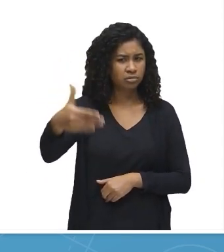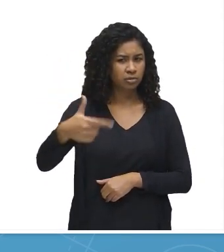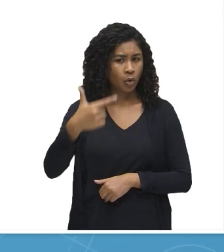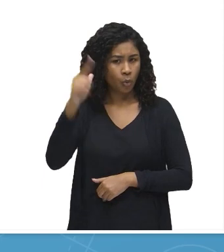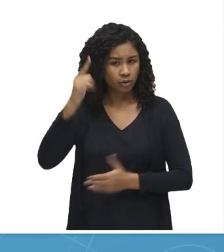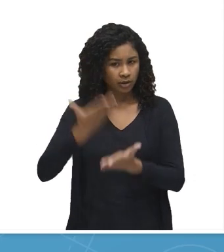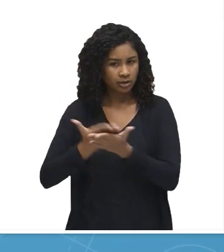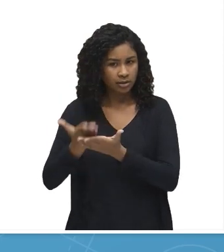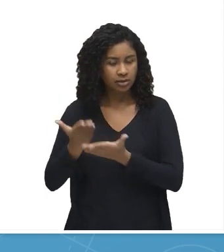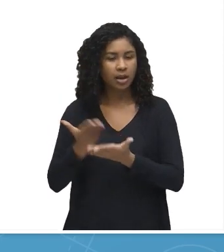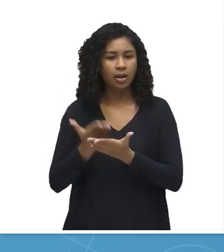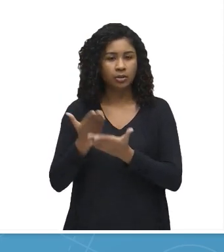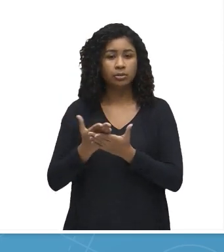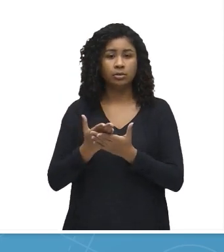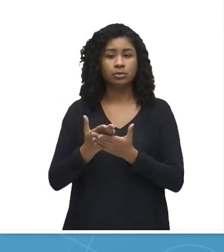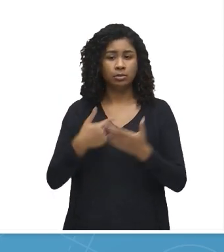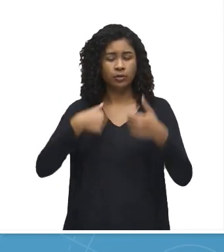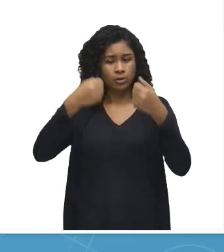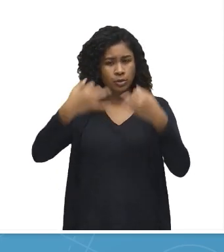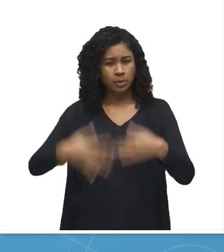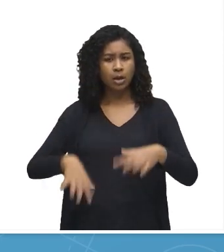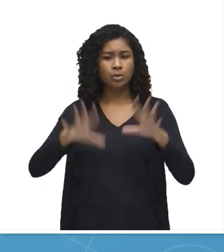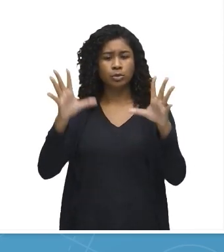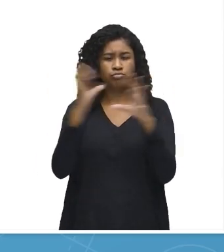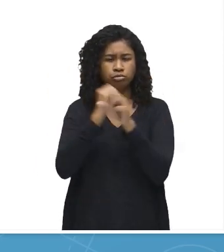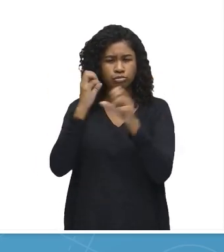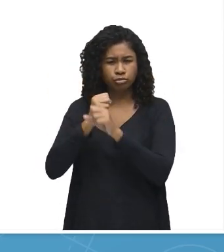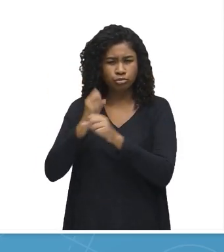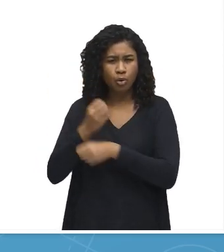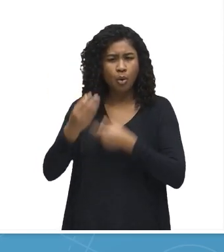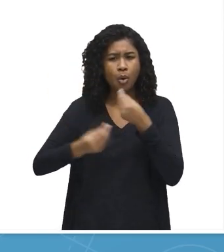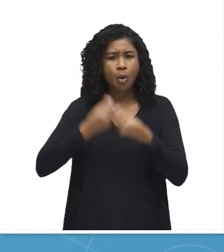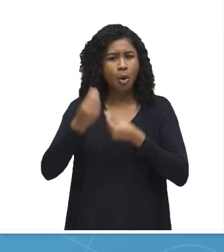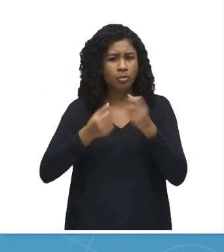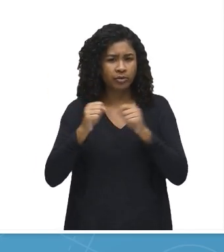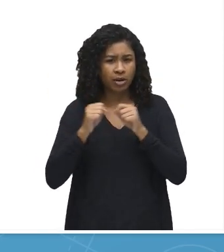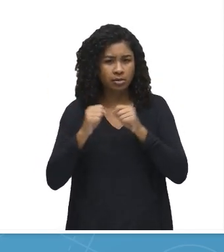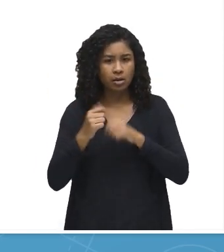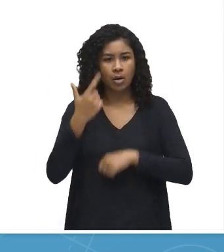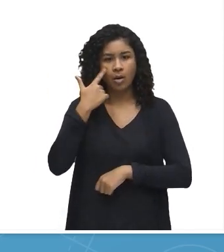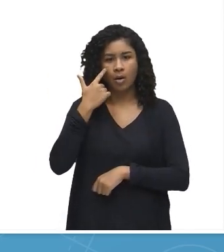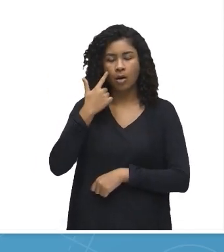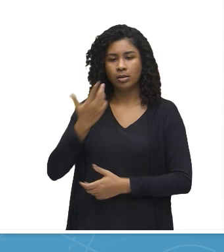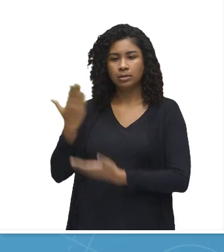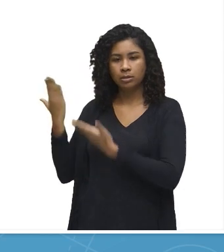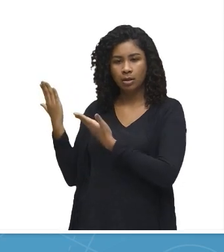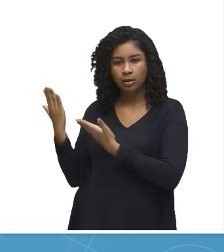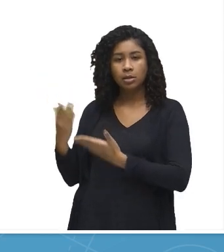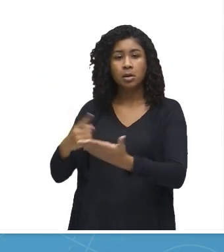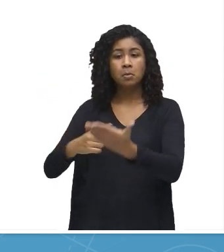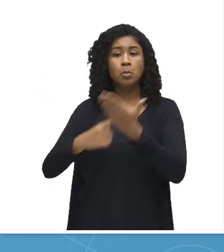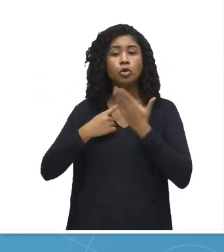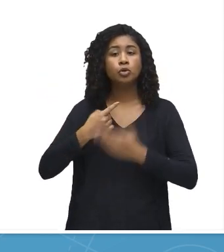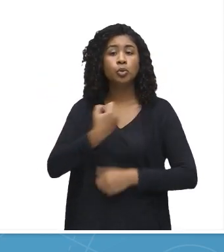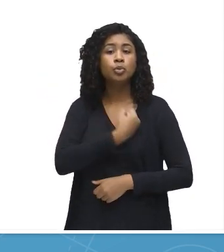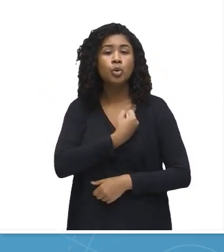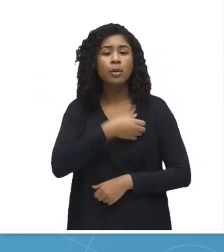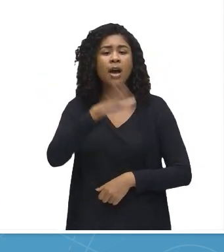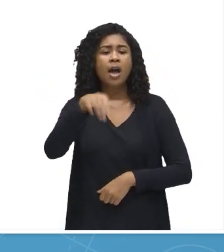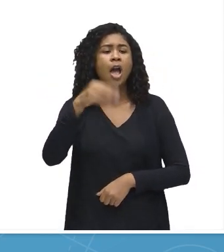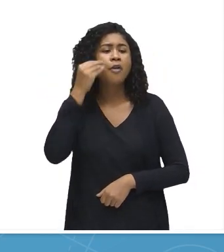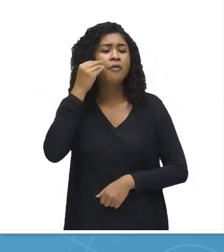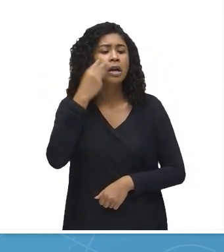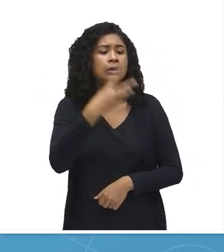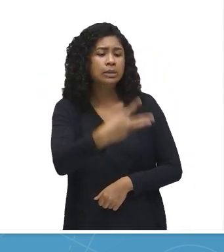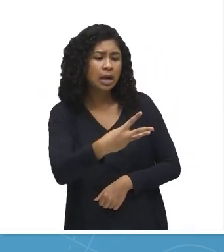a resolução das equações do segundo grau, porque vejam, aqui ele deu o número para nós, ele disse, olha, verifica se o 3 é raiz, verifica se o